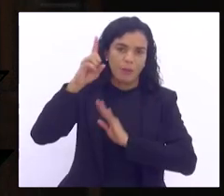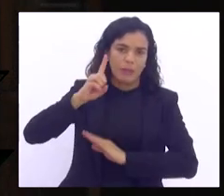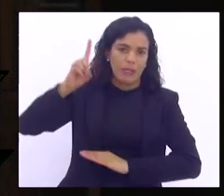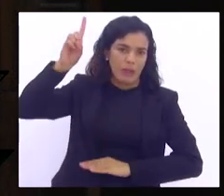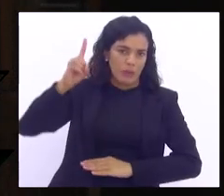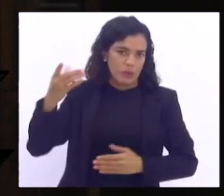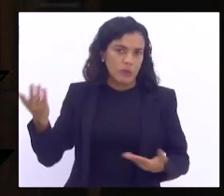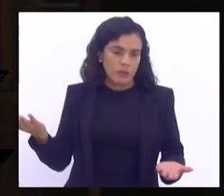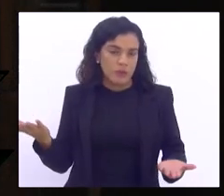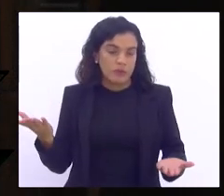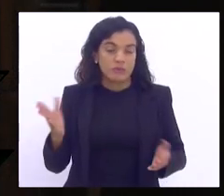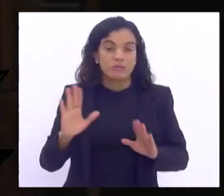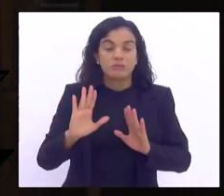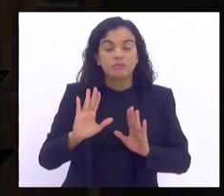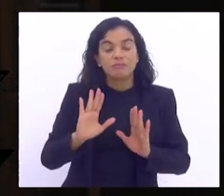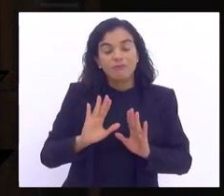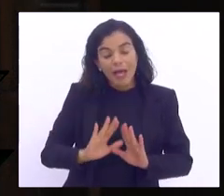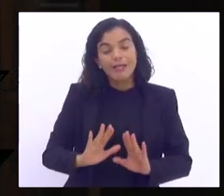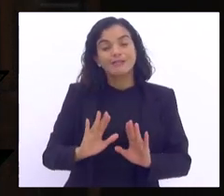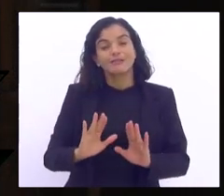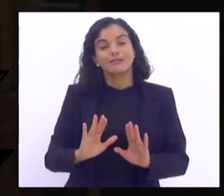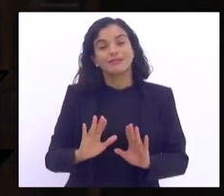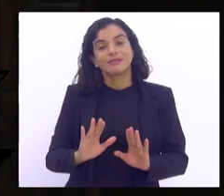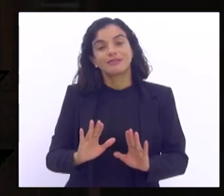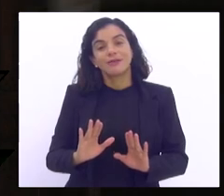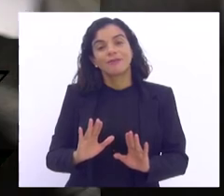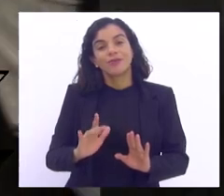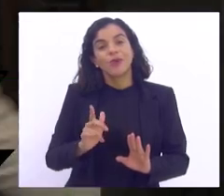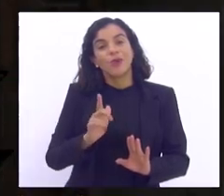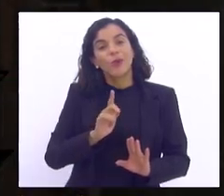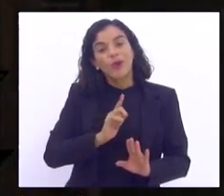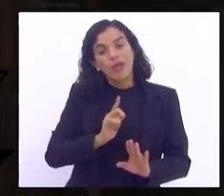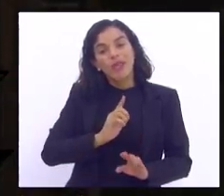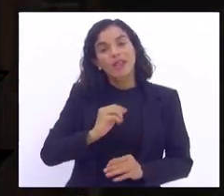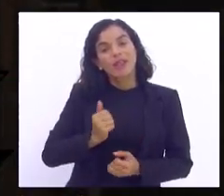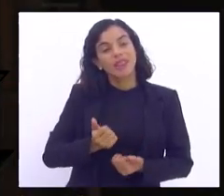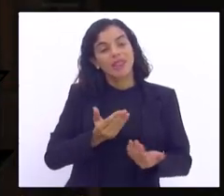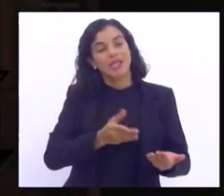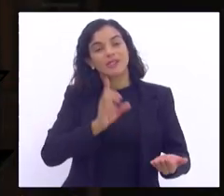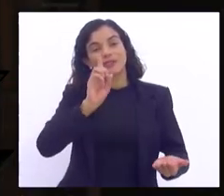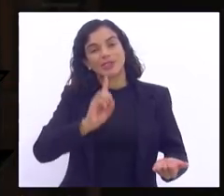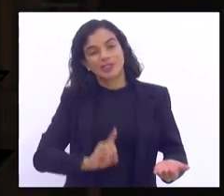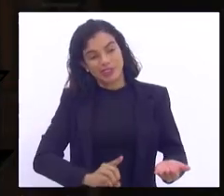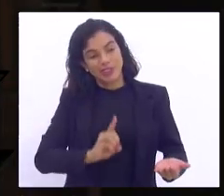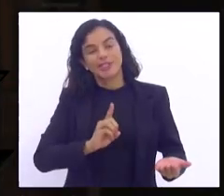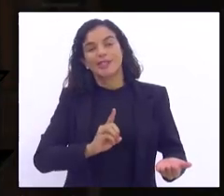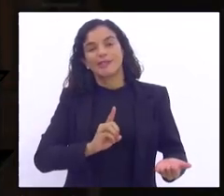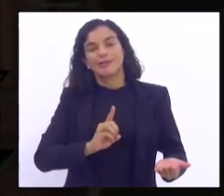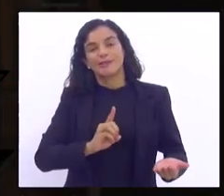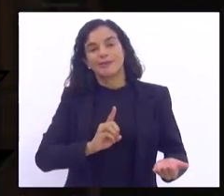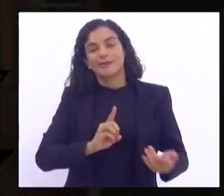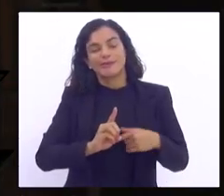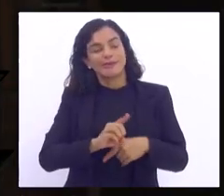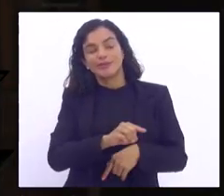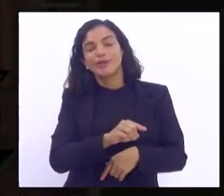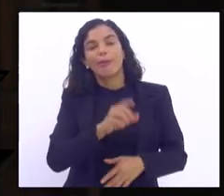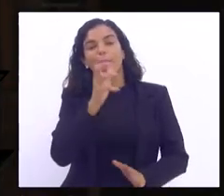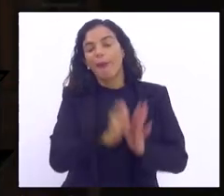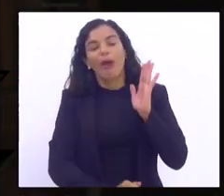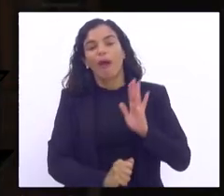do corpo, sem jamais poder lhe dar o direito de tirar a vida de uma criança, que não é o corpo